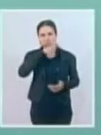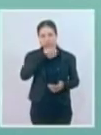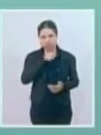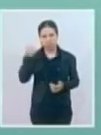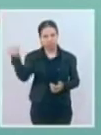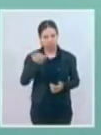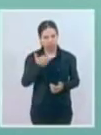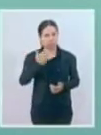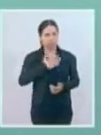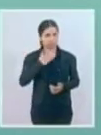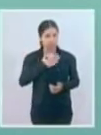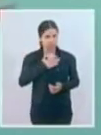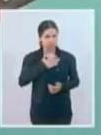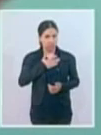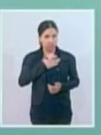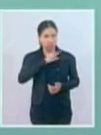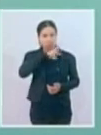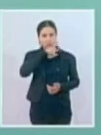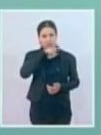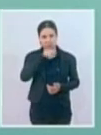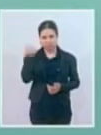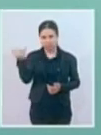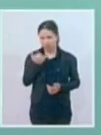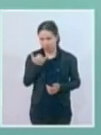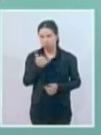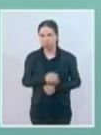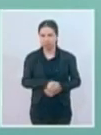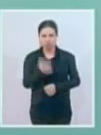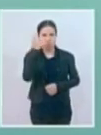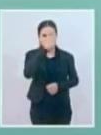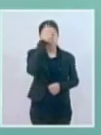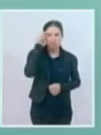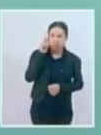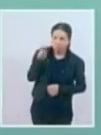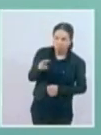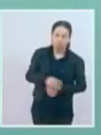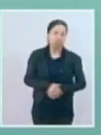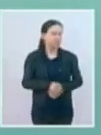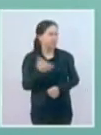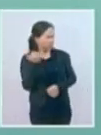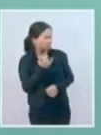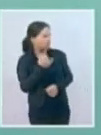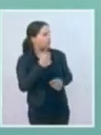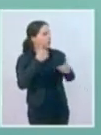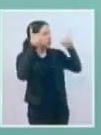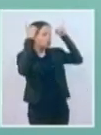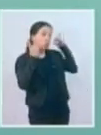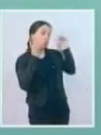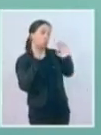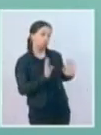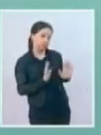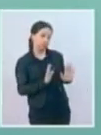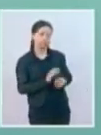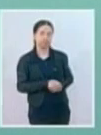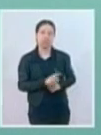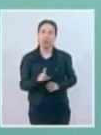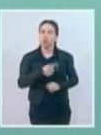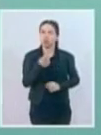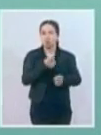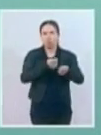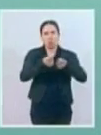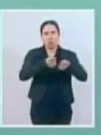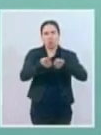para mim, ao vivo, na frente de todos, Dudu, vereador Dudu, nós não vamos